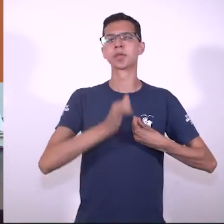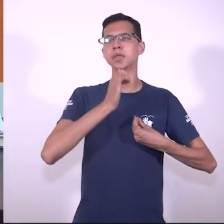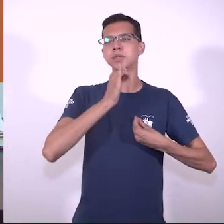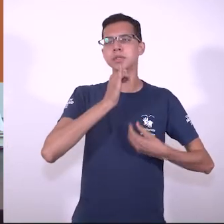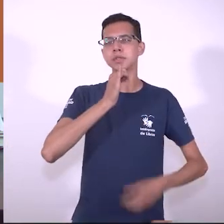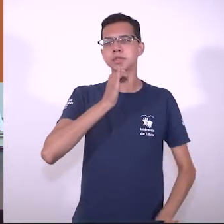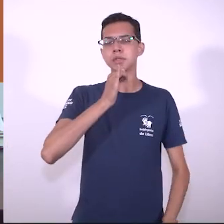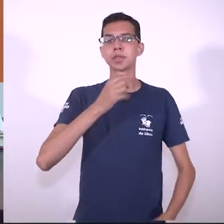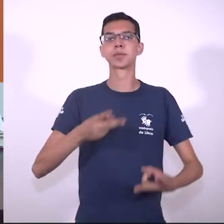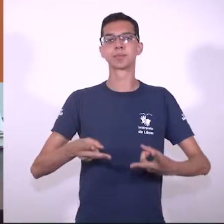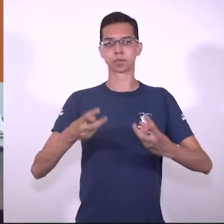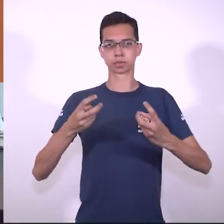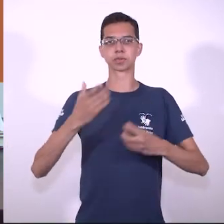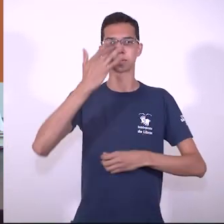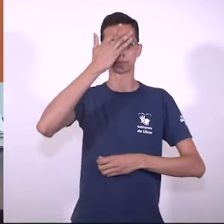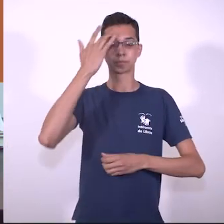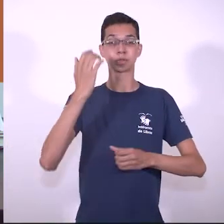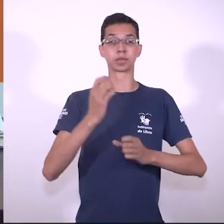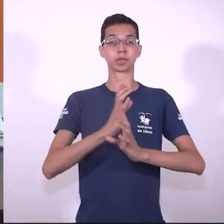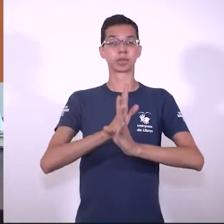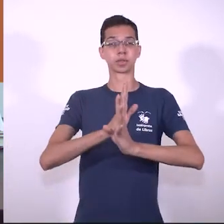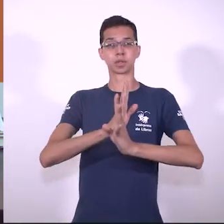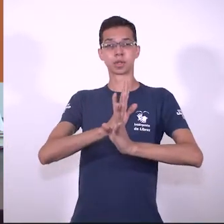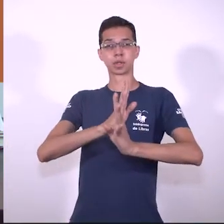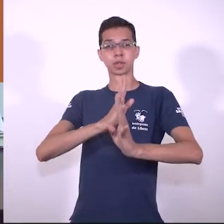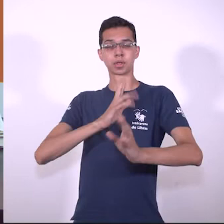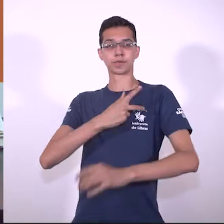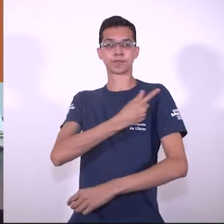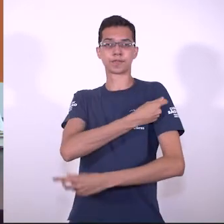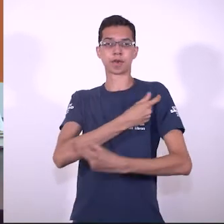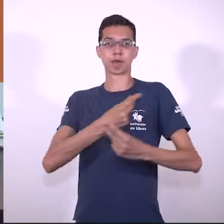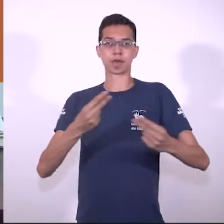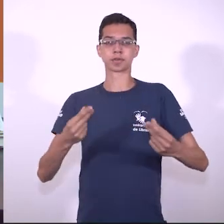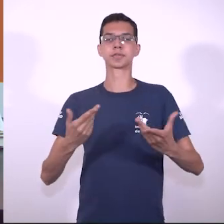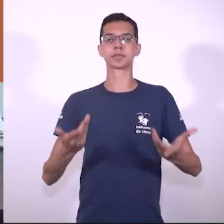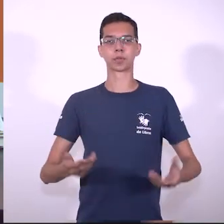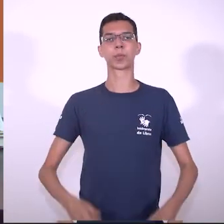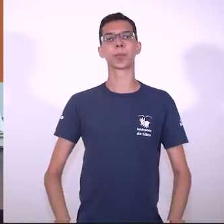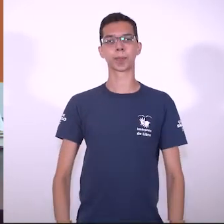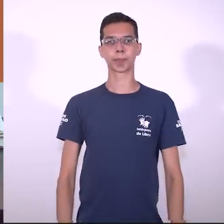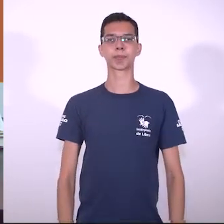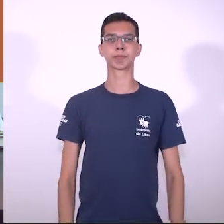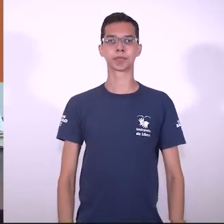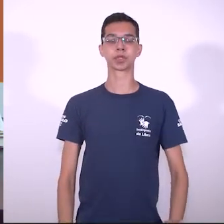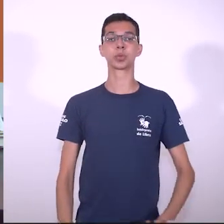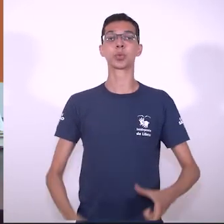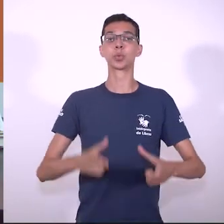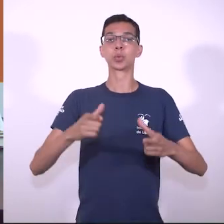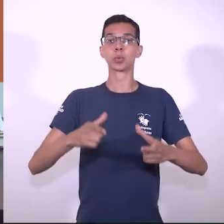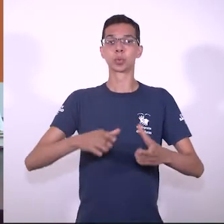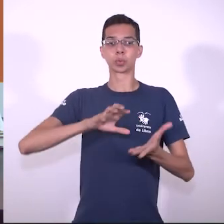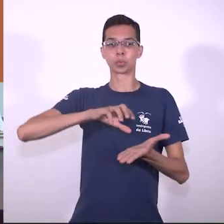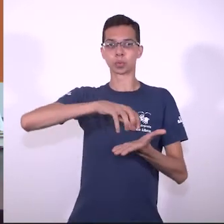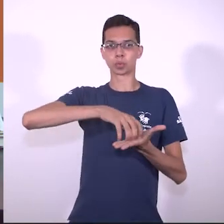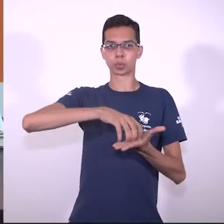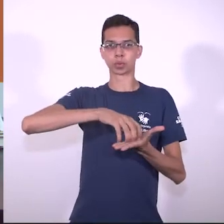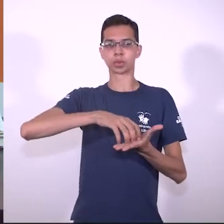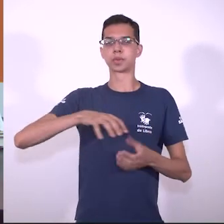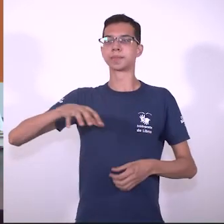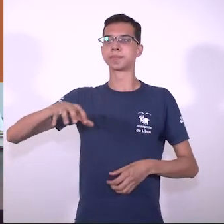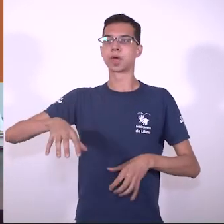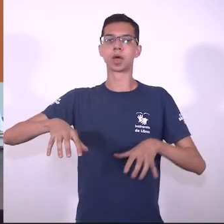de pacientes para vacinação, nós ampliamos as opções de postos volantes no local. Isso é